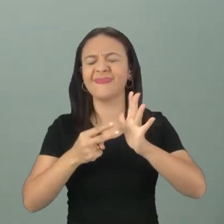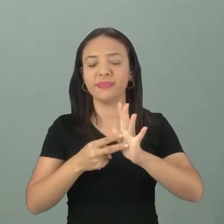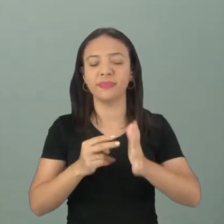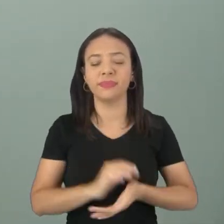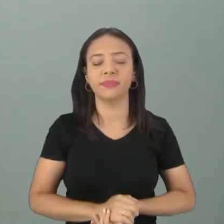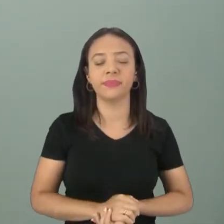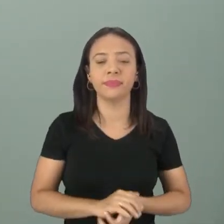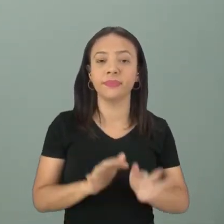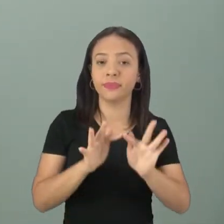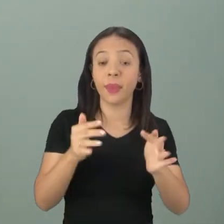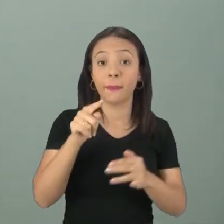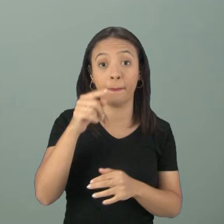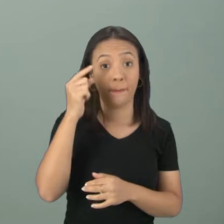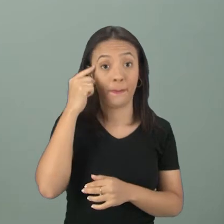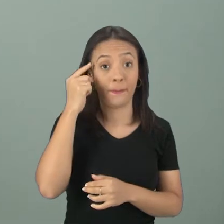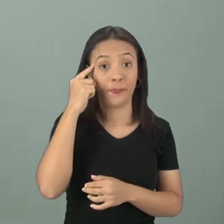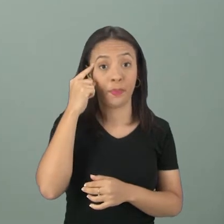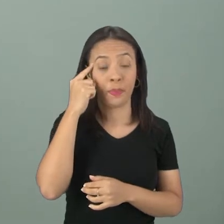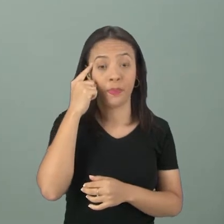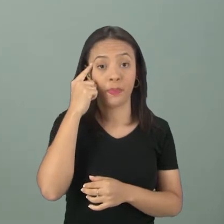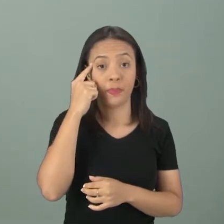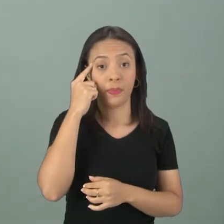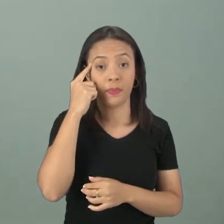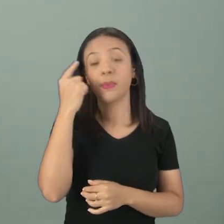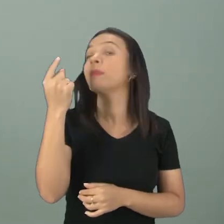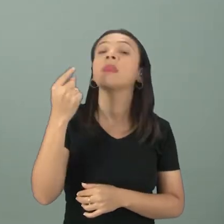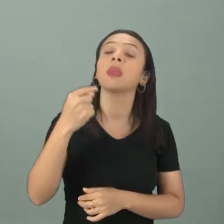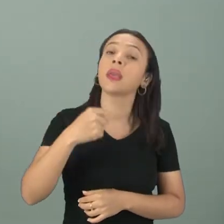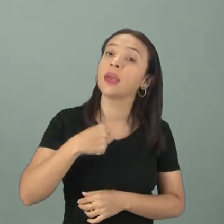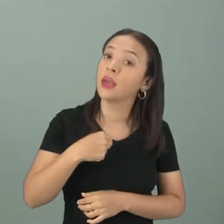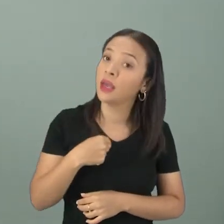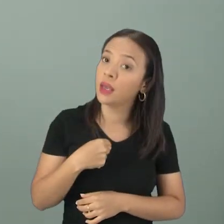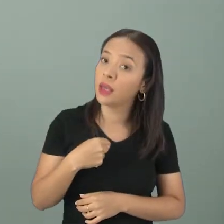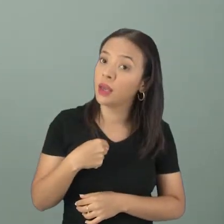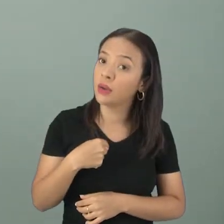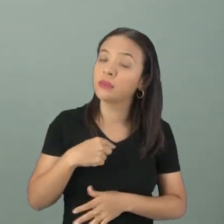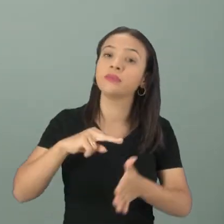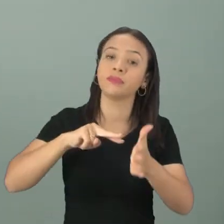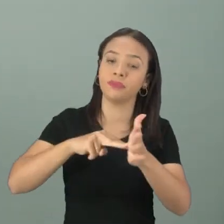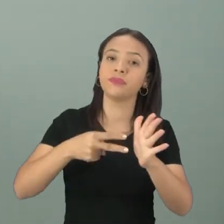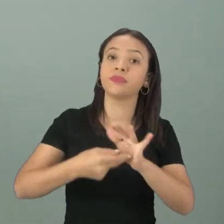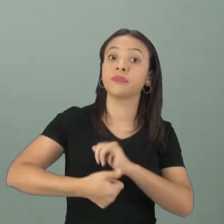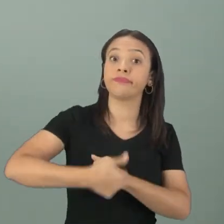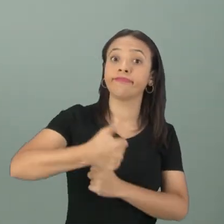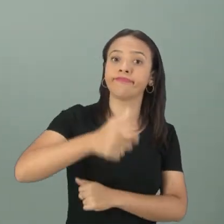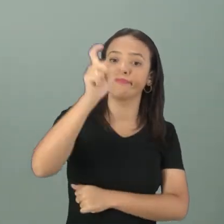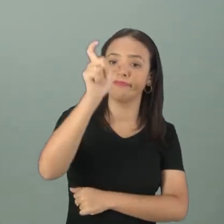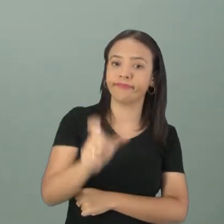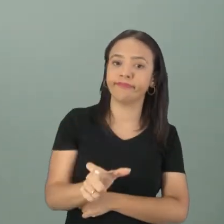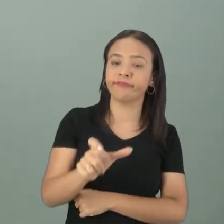É simples, é só você pensar. Eu é primeira pessoa do singular.